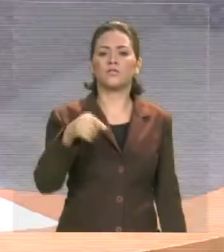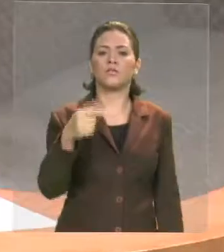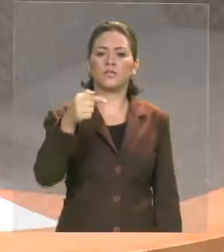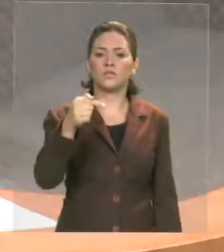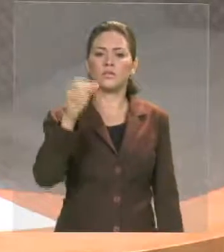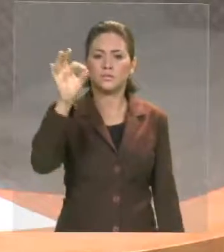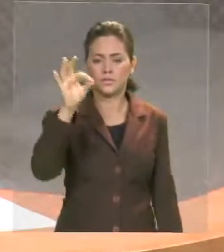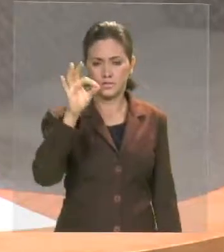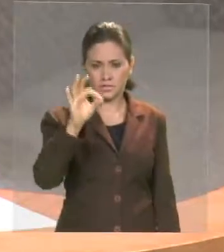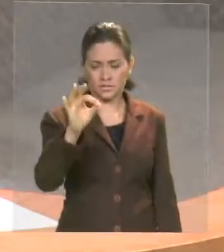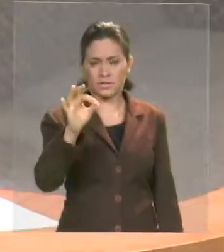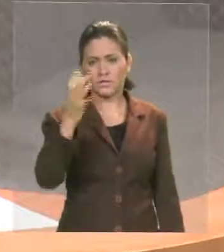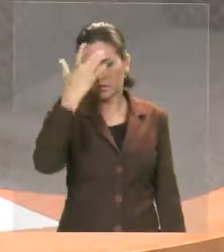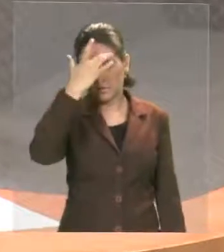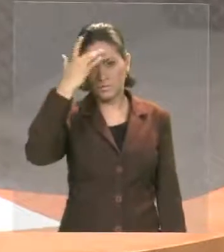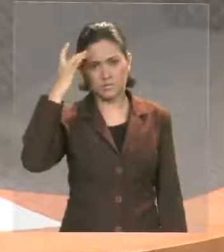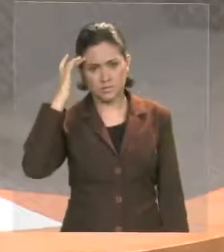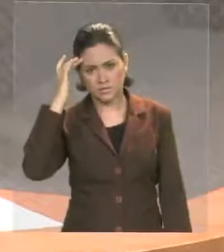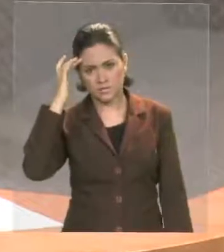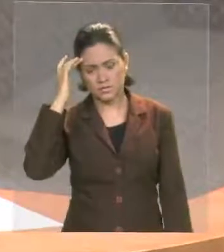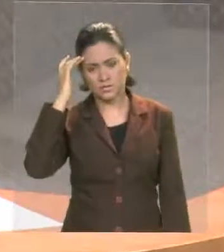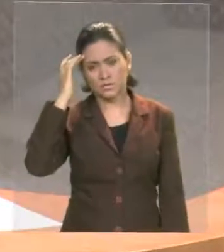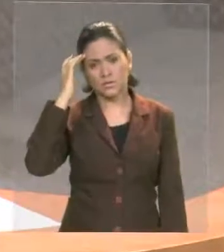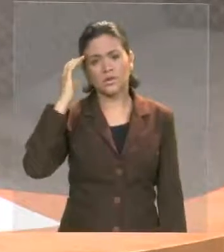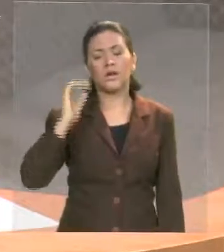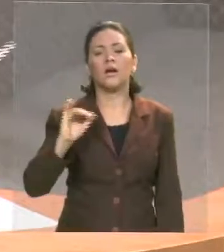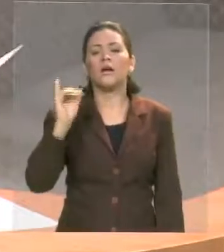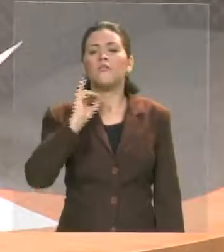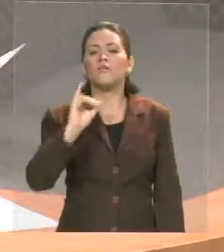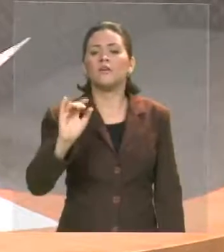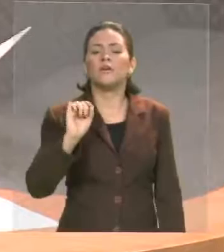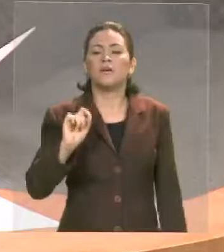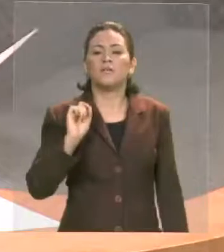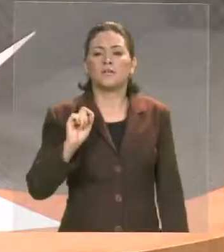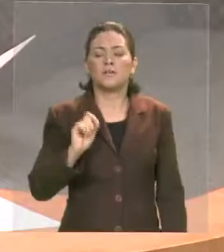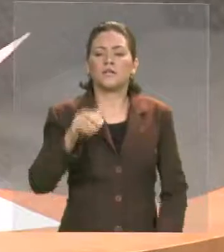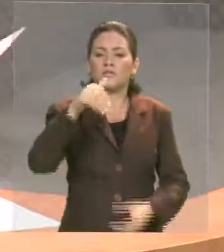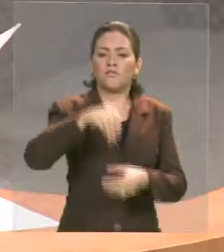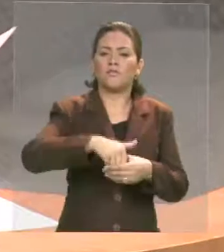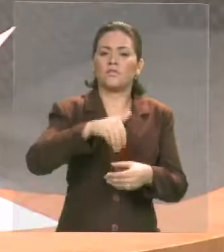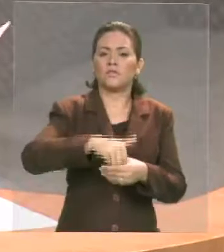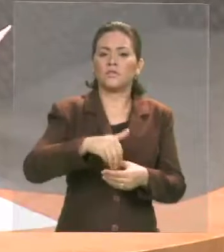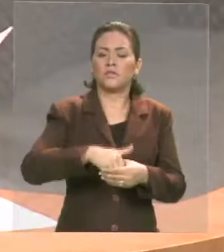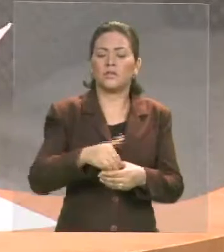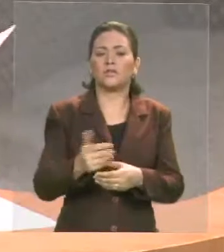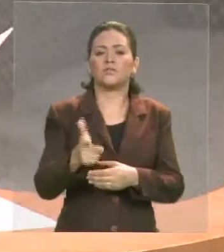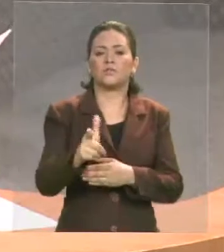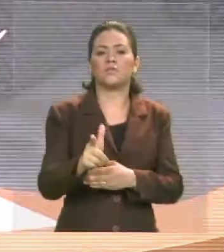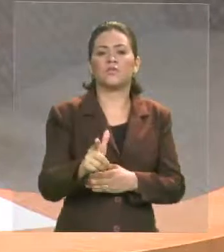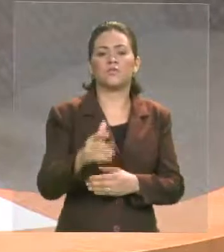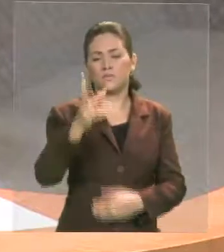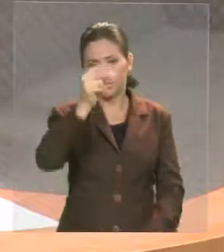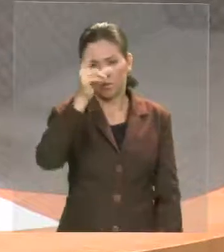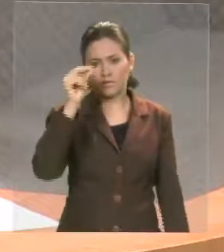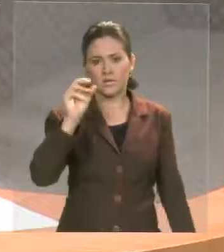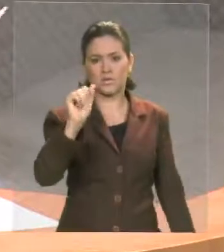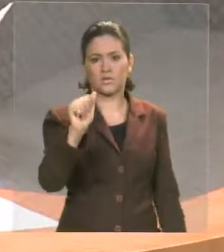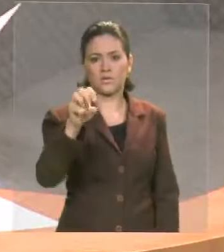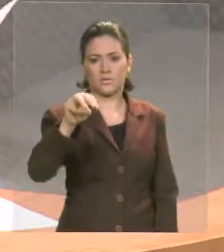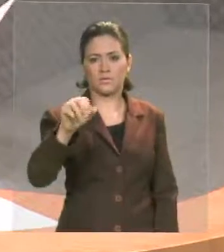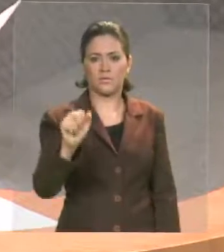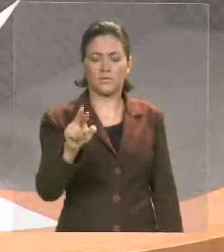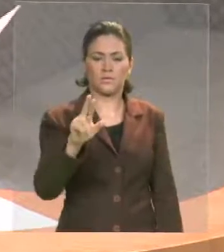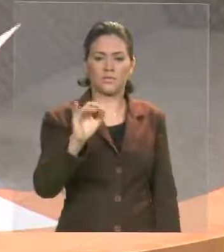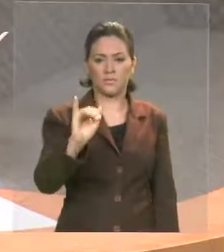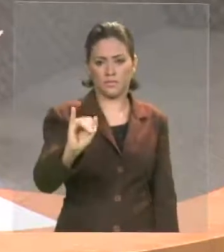54,7% dos eleitores dizem que vão votar na reeleição do prefeito Amauri. E apenas